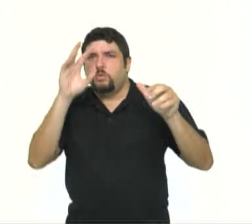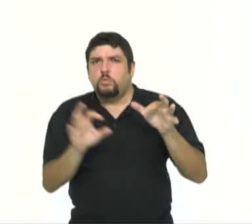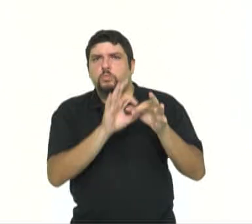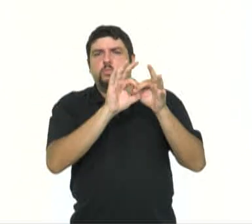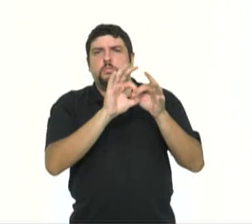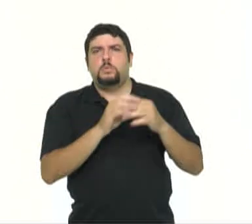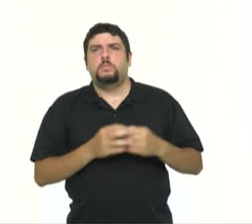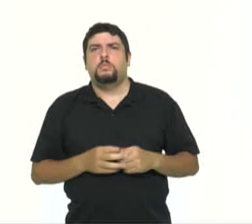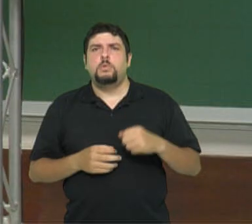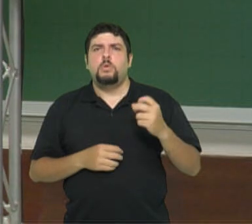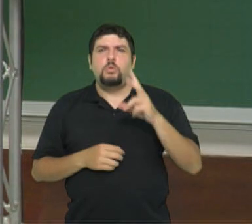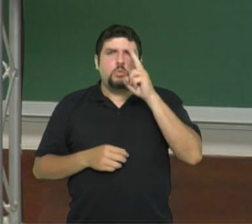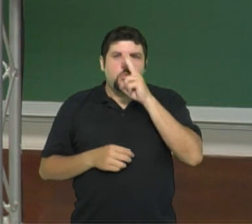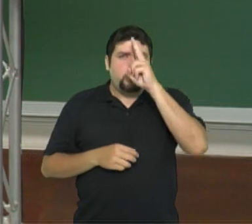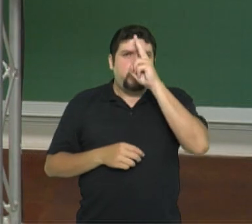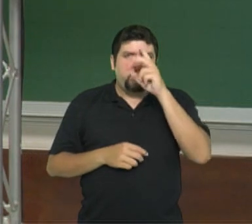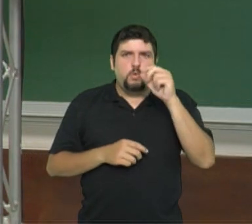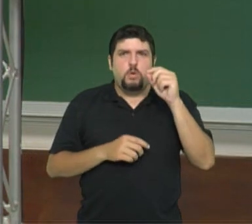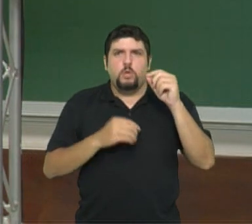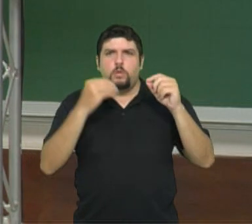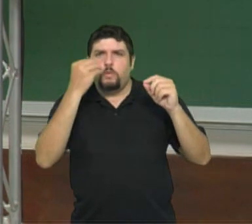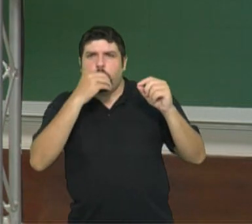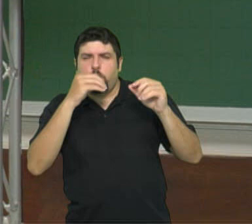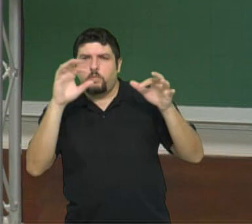vice-versa, som forte com som fraco.